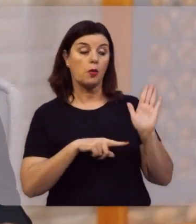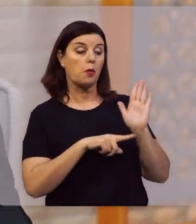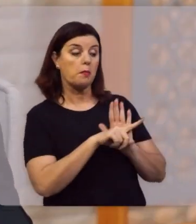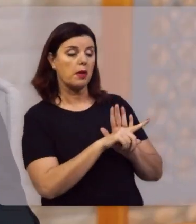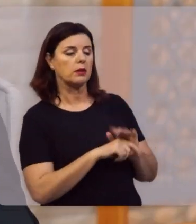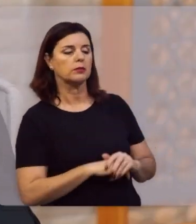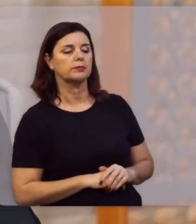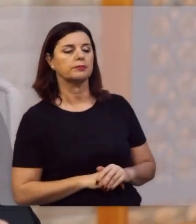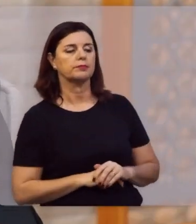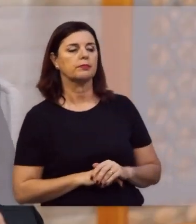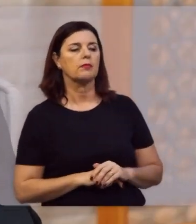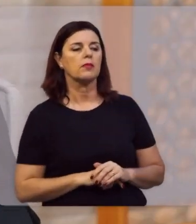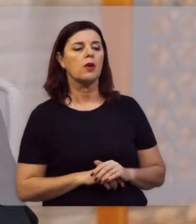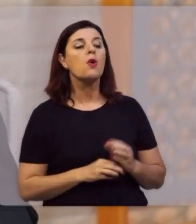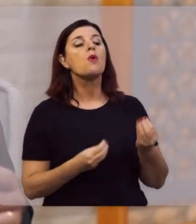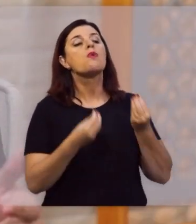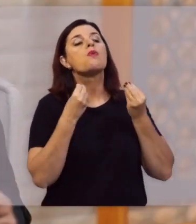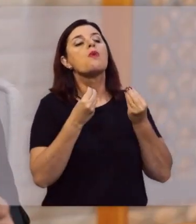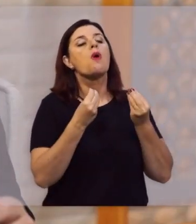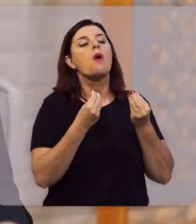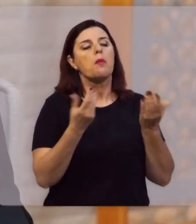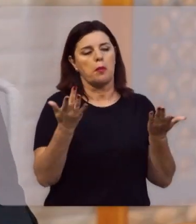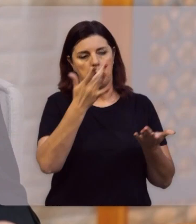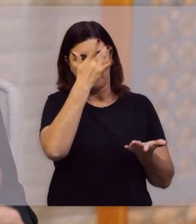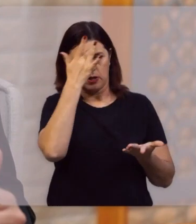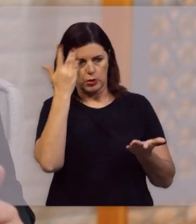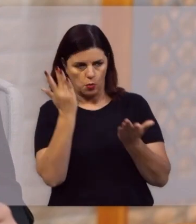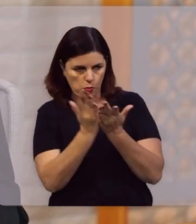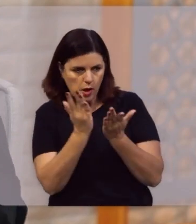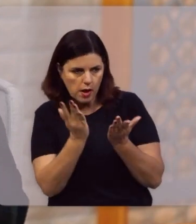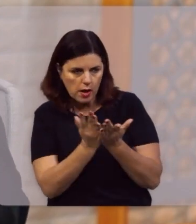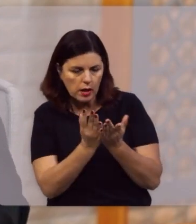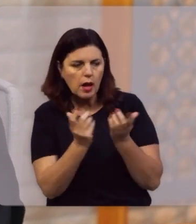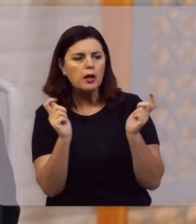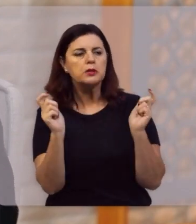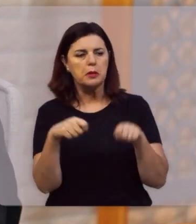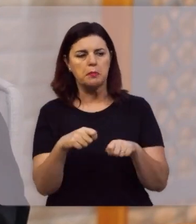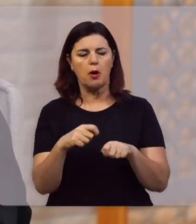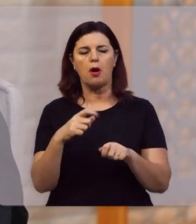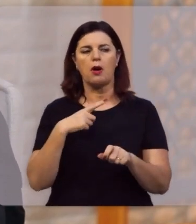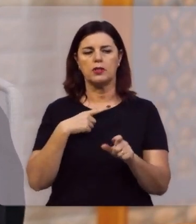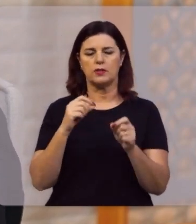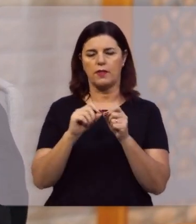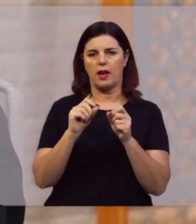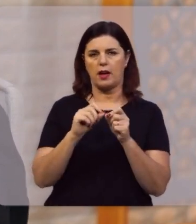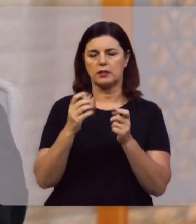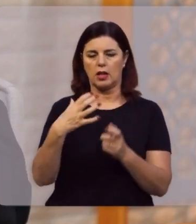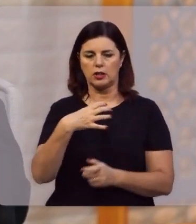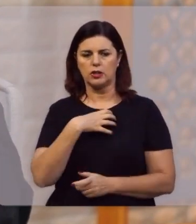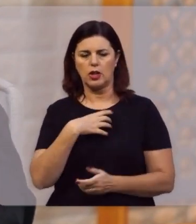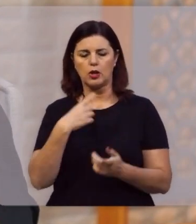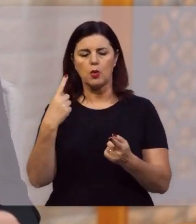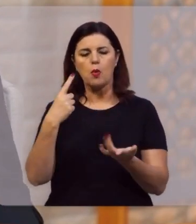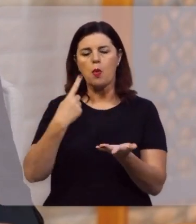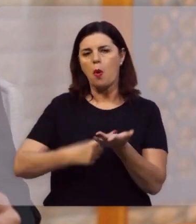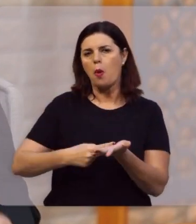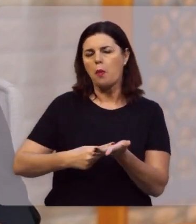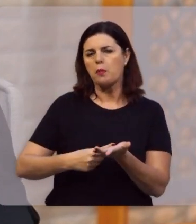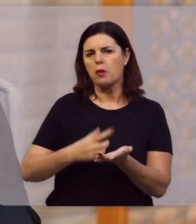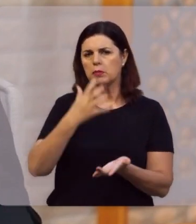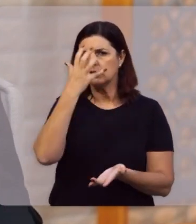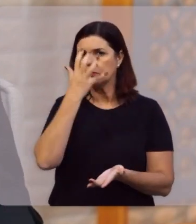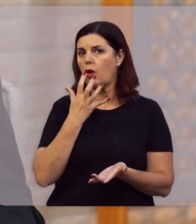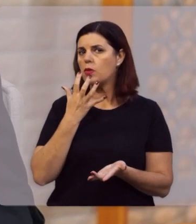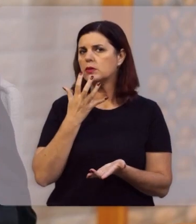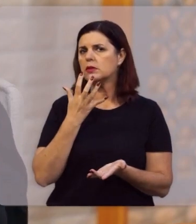então perguntando Rosa como que discípulos e discípulos de Jesus podem cumprir de maneira efetiva o seu compromisso o seu dever